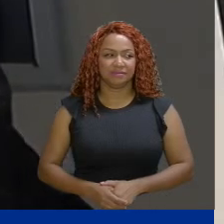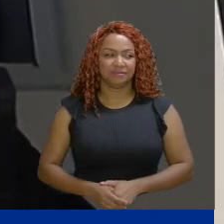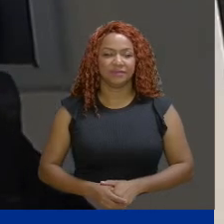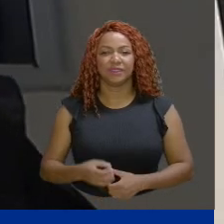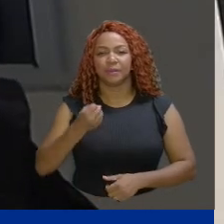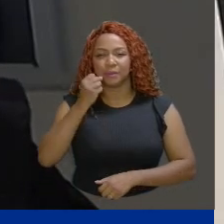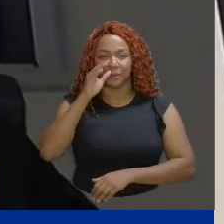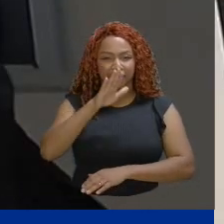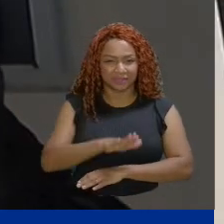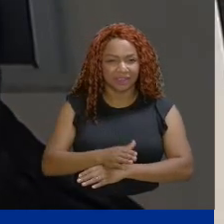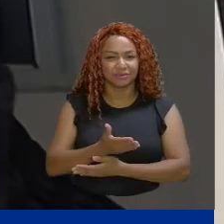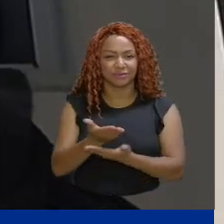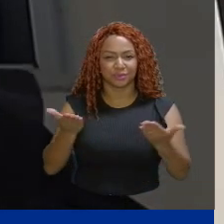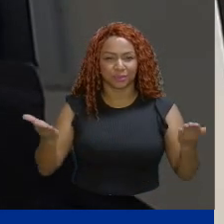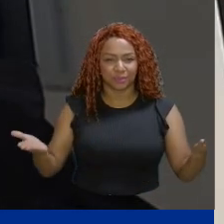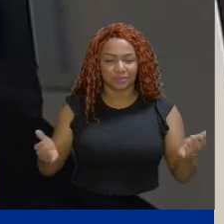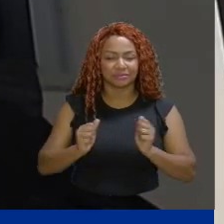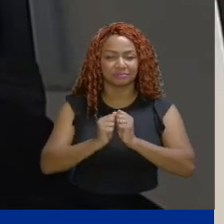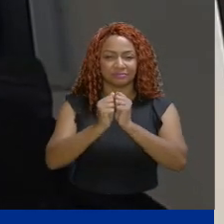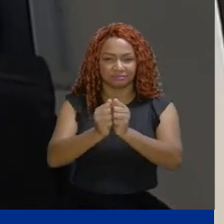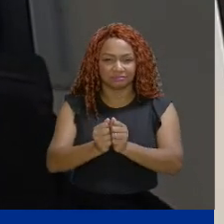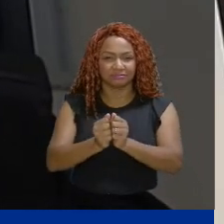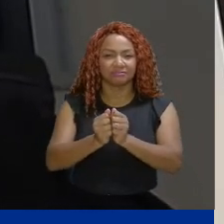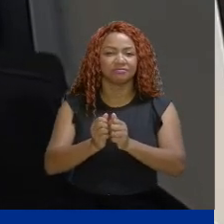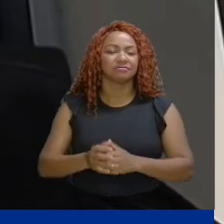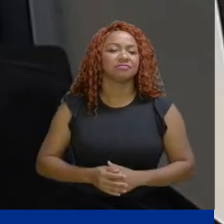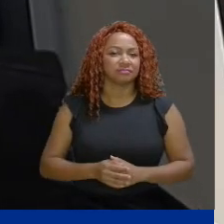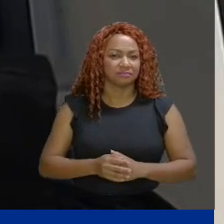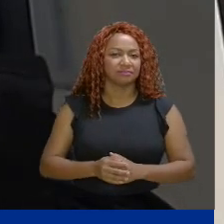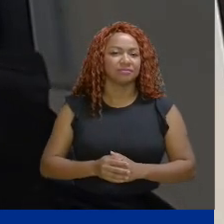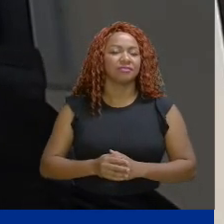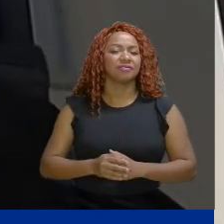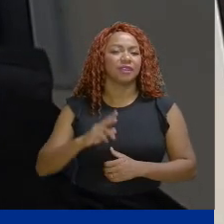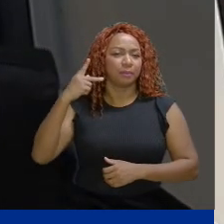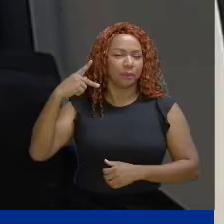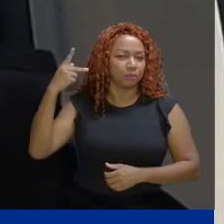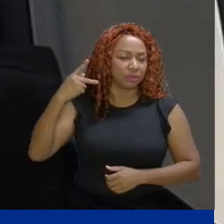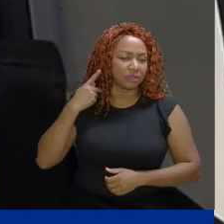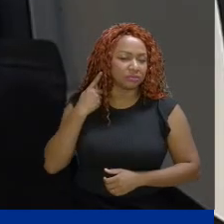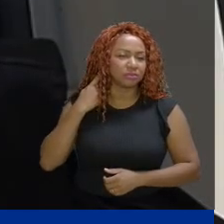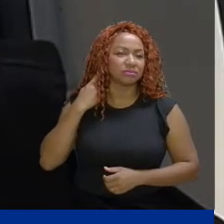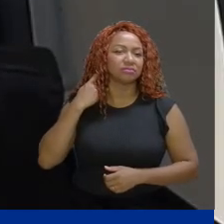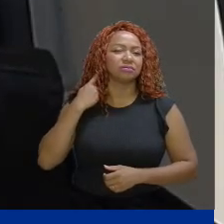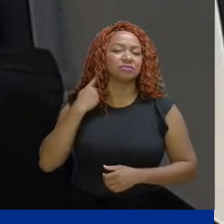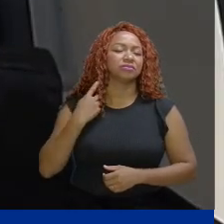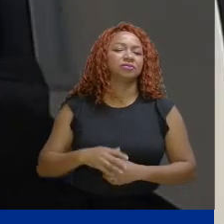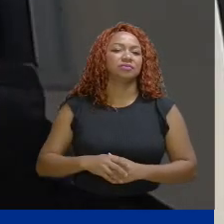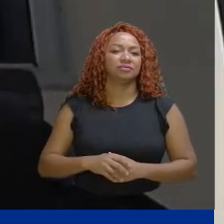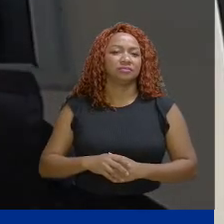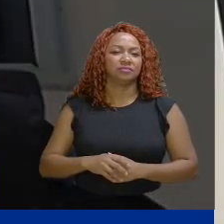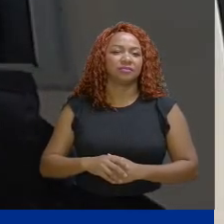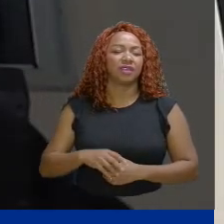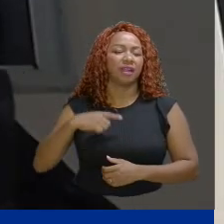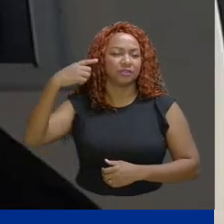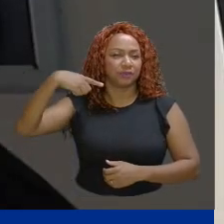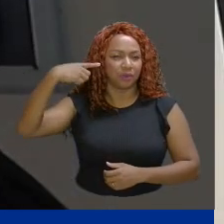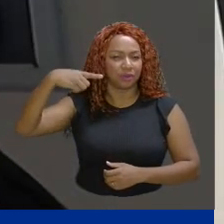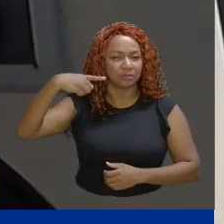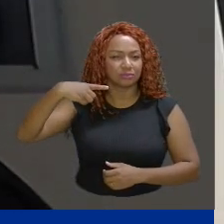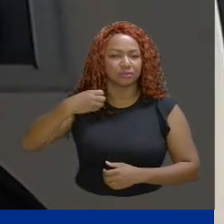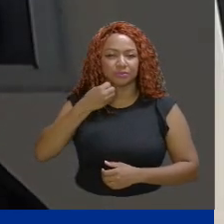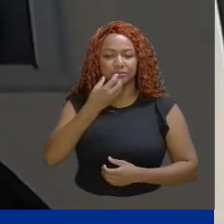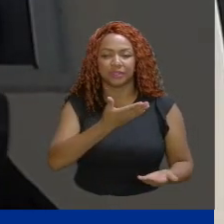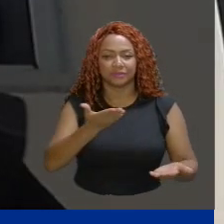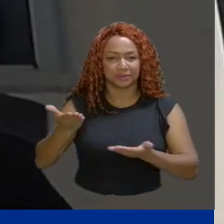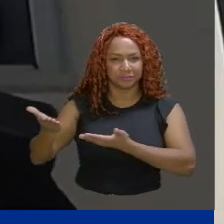Ok, boa tarde a todos que nos acompanham, ilustres pares, senhora Em ambiente procuradora, virtual, desembargador João Tribunal Lage, Eleitoral, presidente do senhores TREAP. advogados, sejam